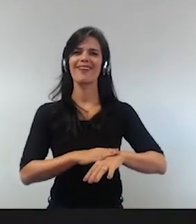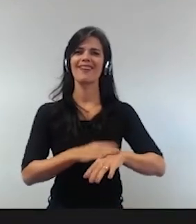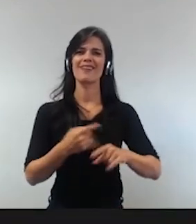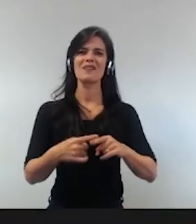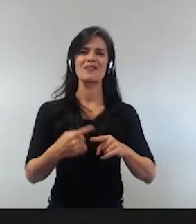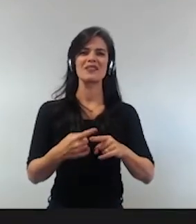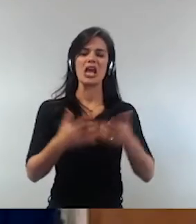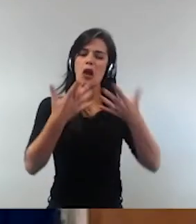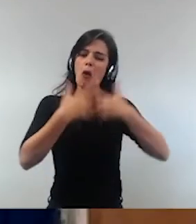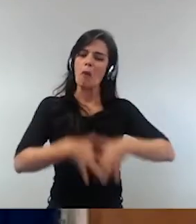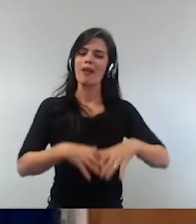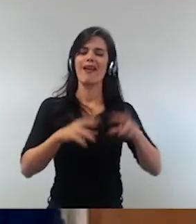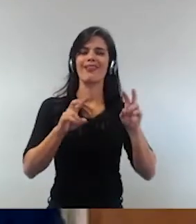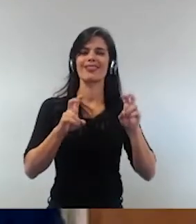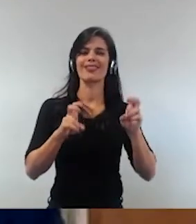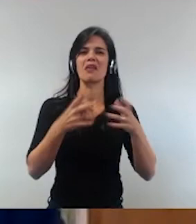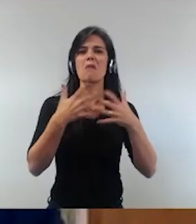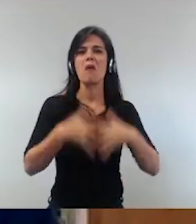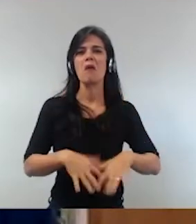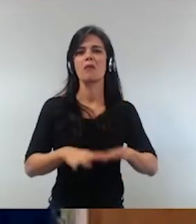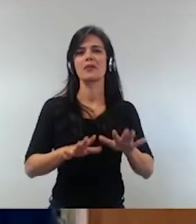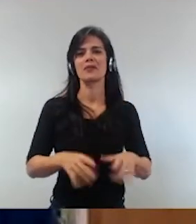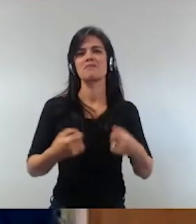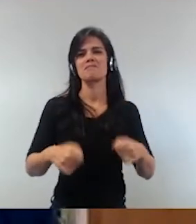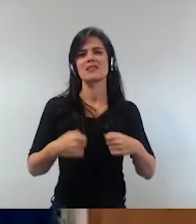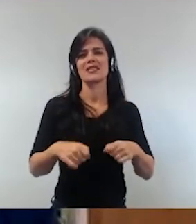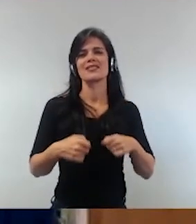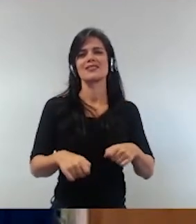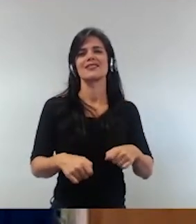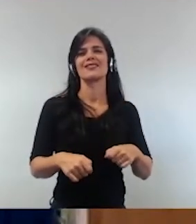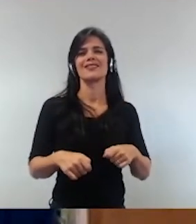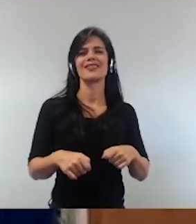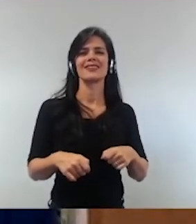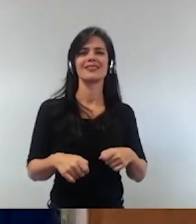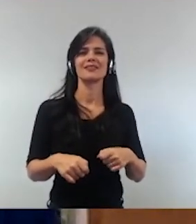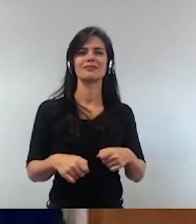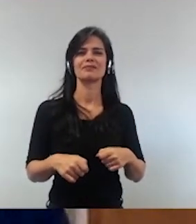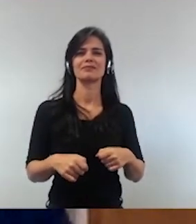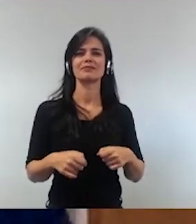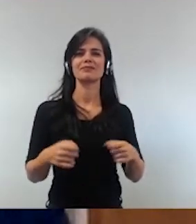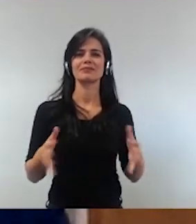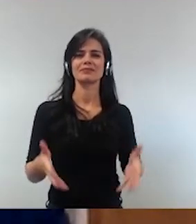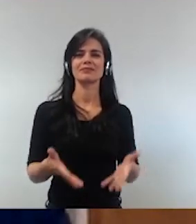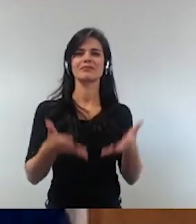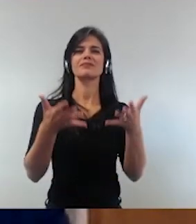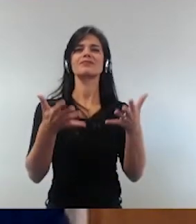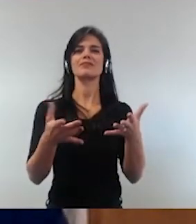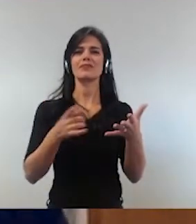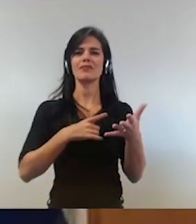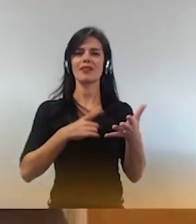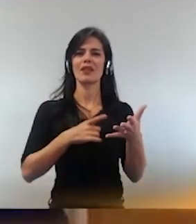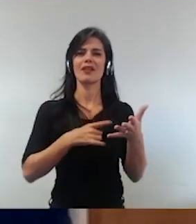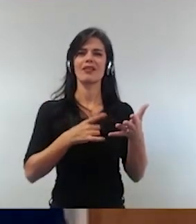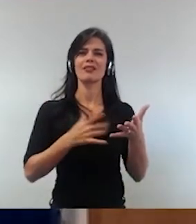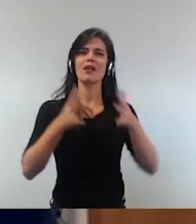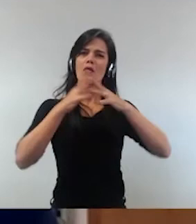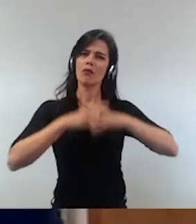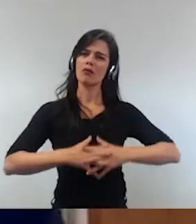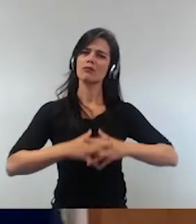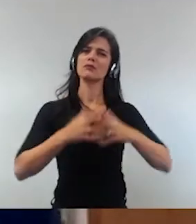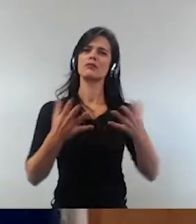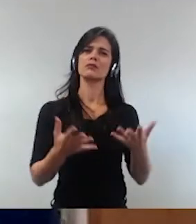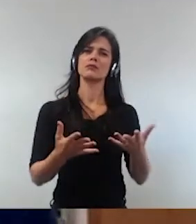tão complexa essa necessidade de promover um reequilíbrio entre esses agentes. E o